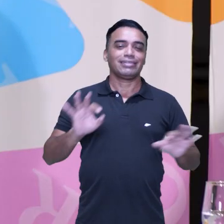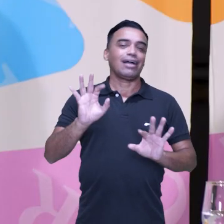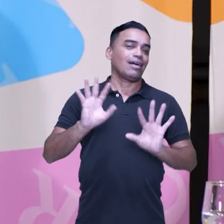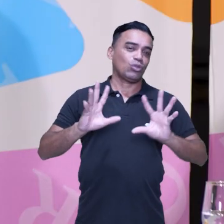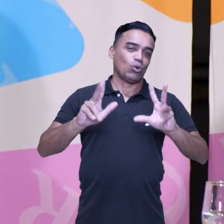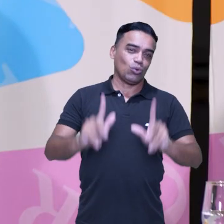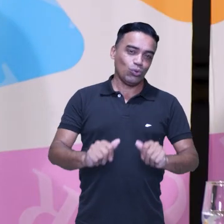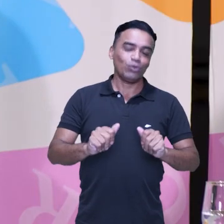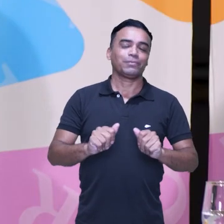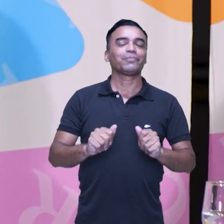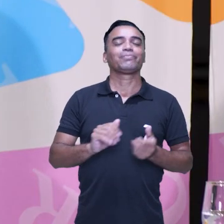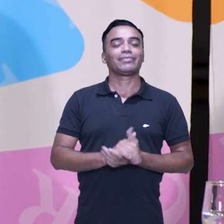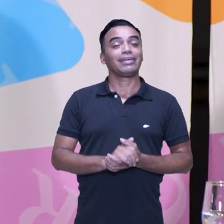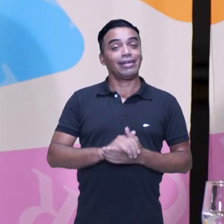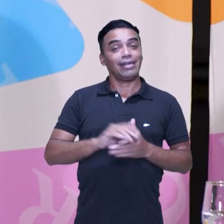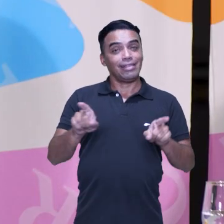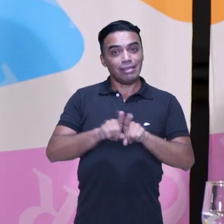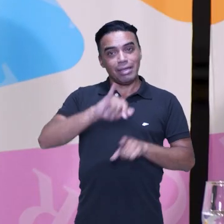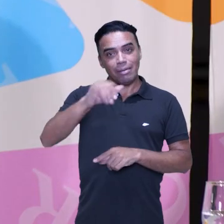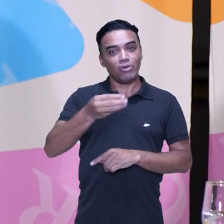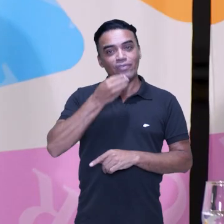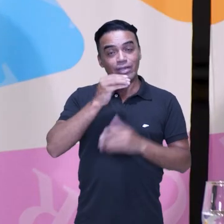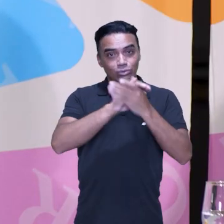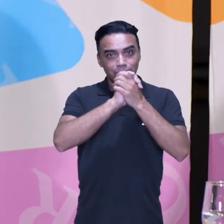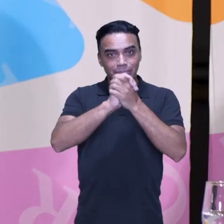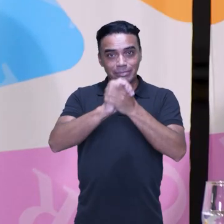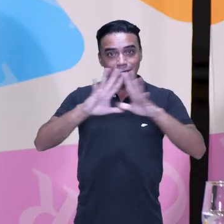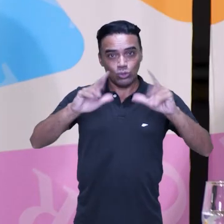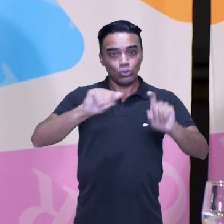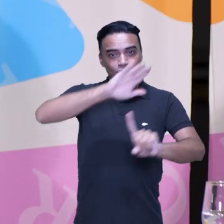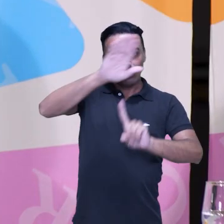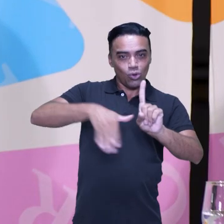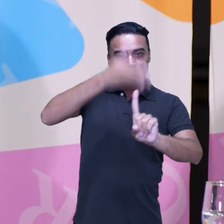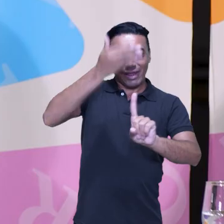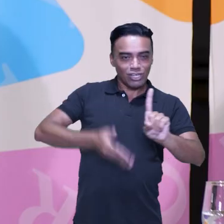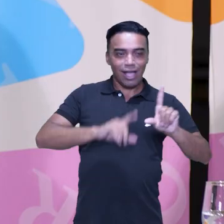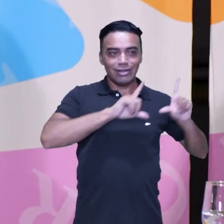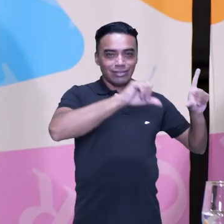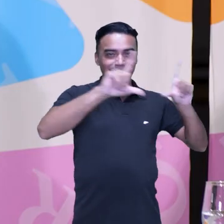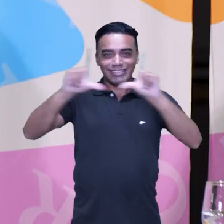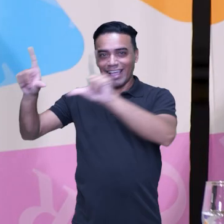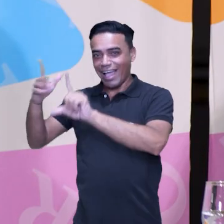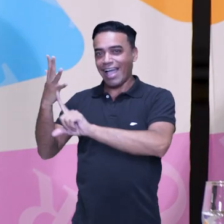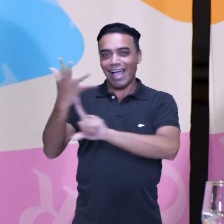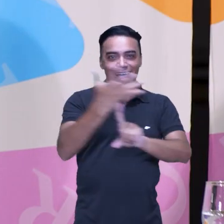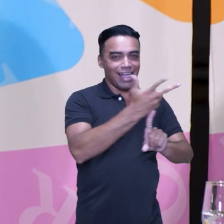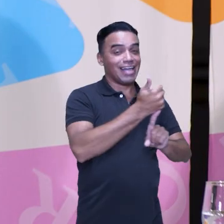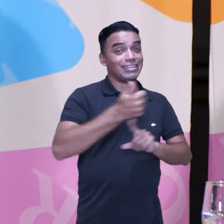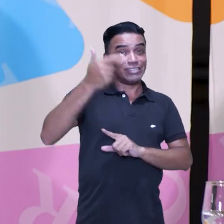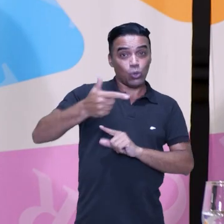composição. E também aproveito para, de novo, parabenizar todos os homenageados dessa exposição, essa